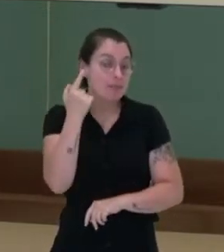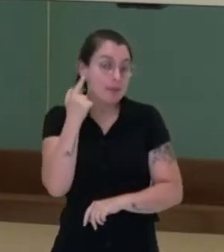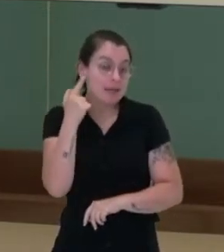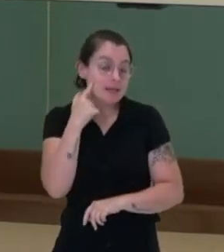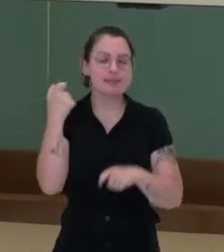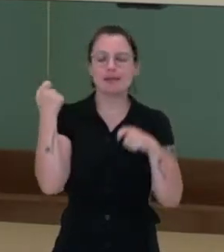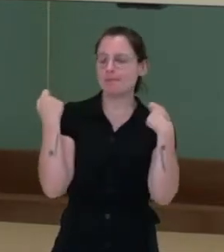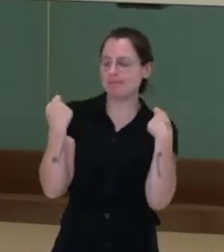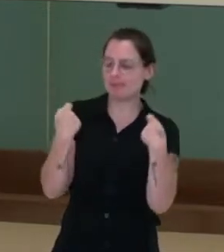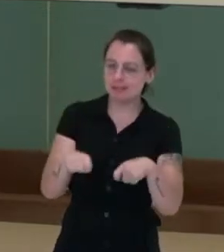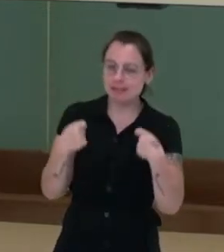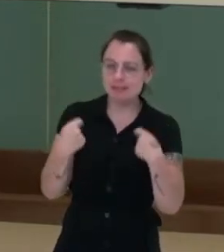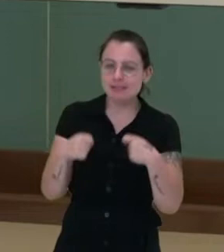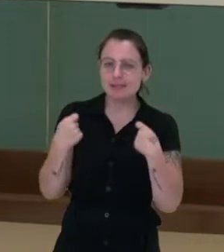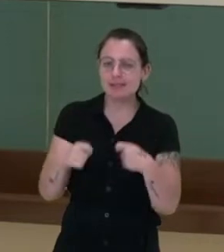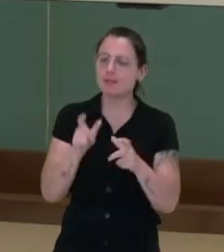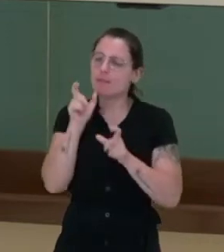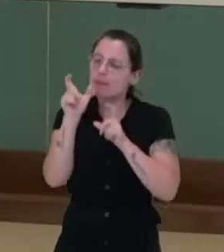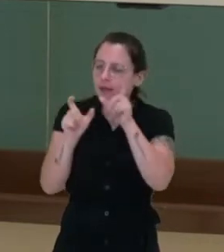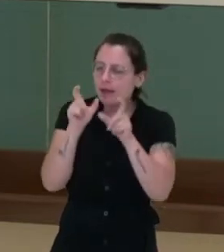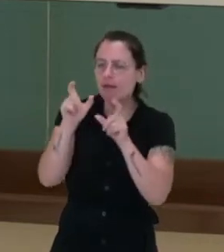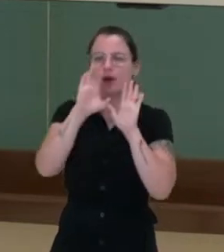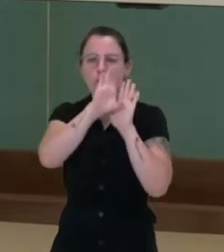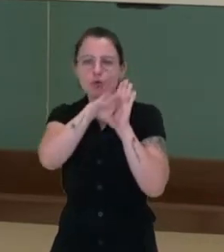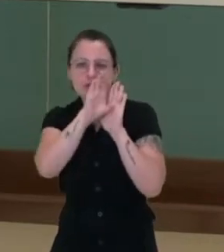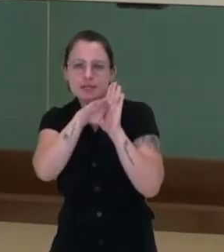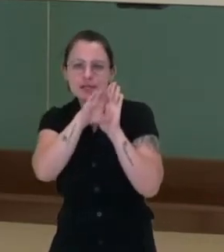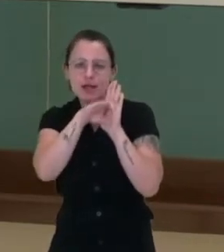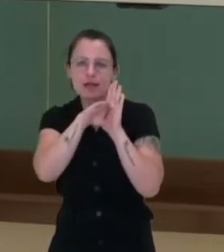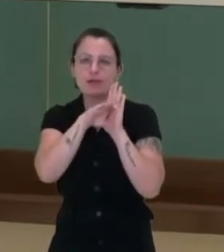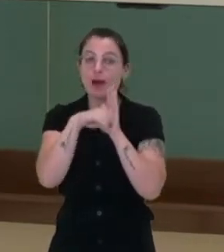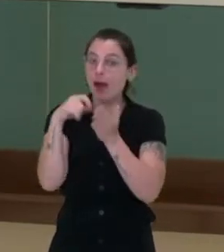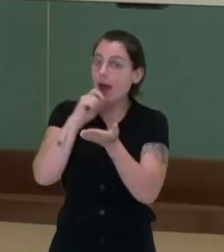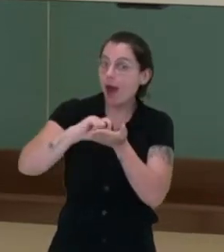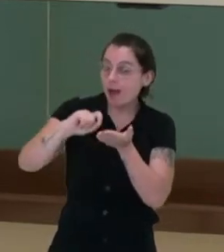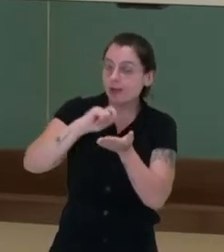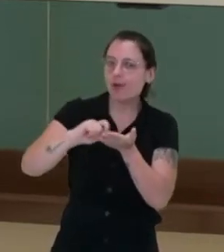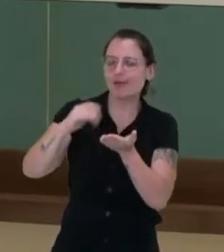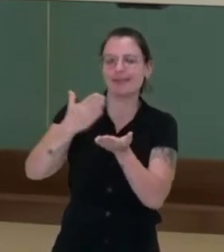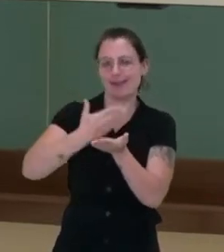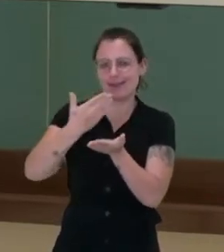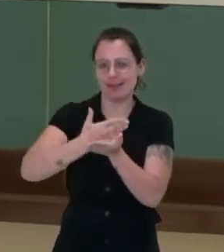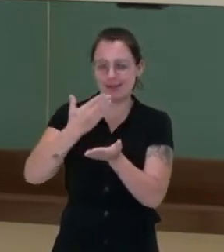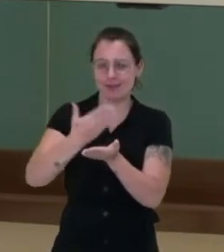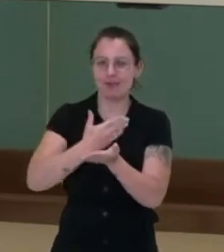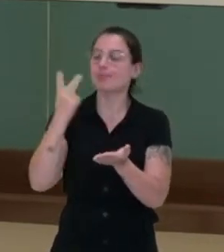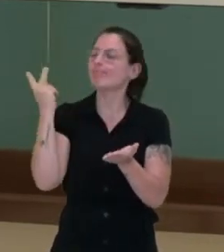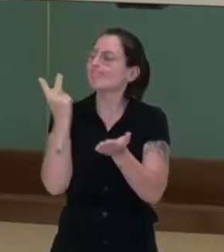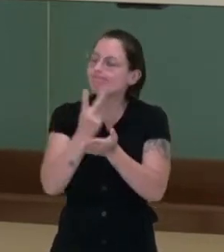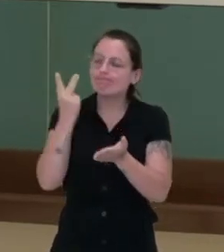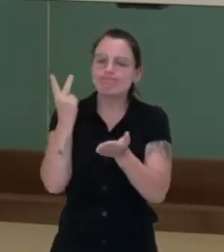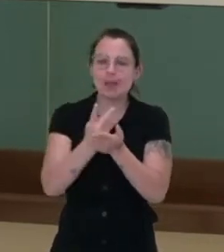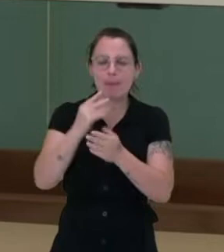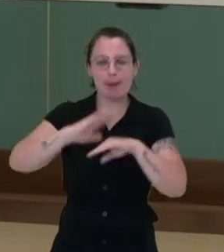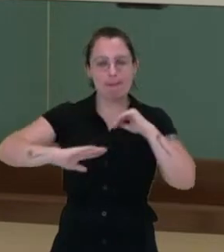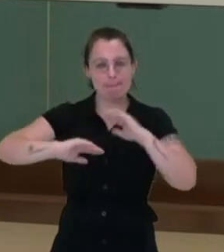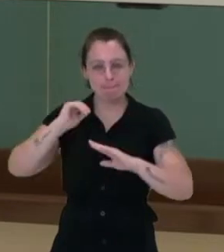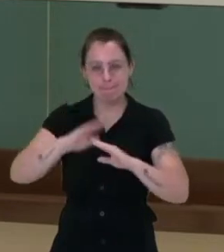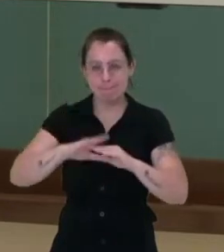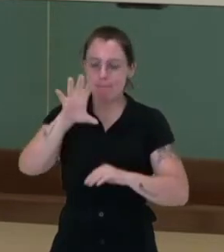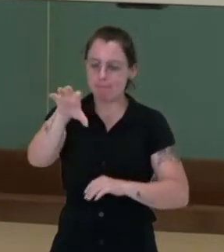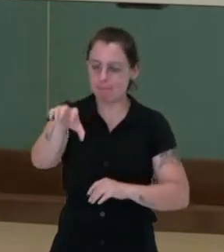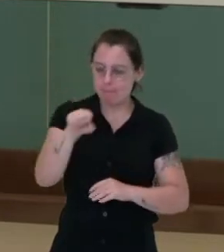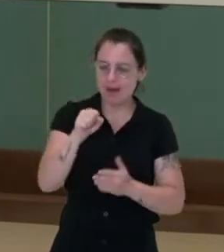alguma palavra, algum conceito, algum termo, anote no seu caderno. Então, tenha sempre em mãos o